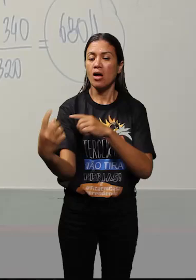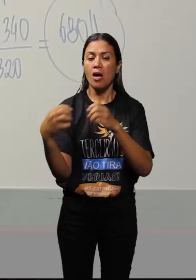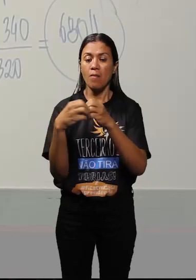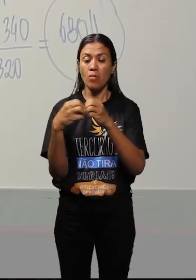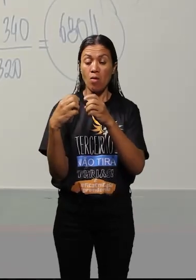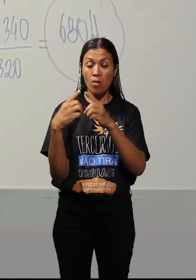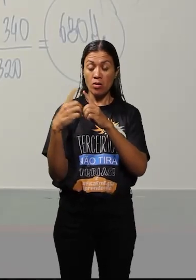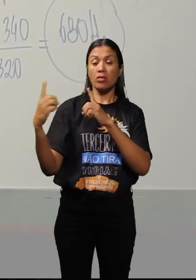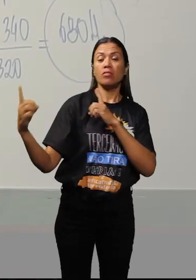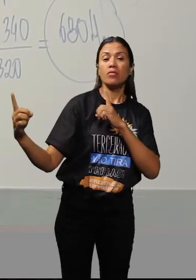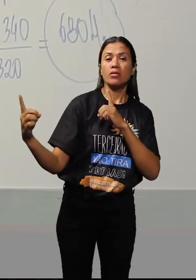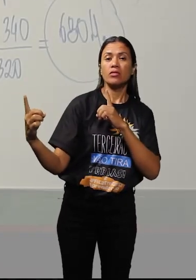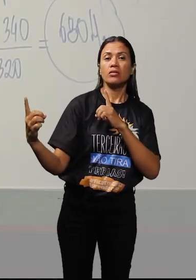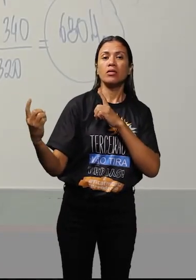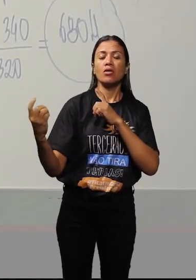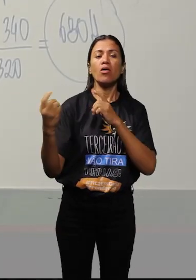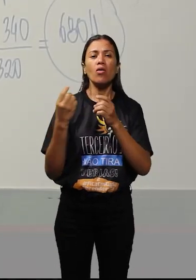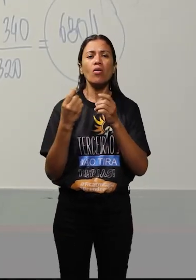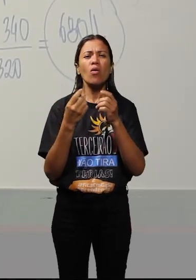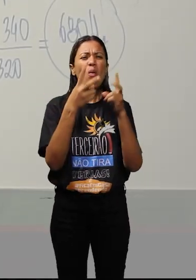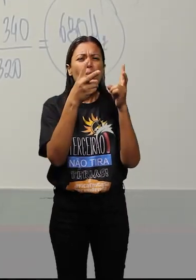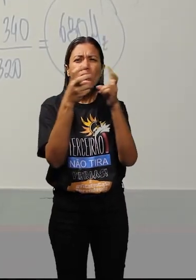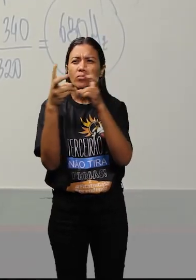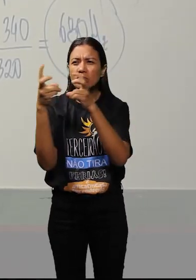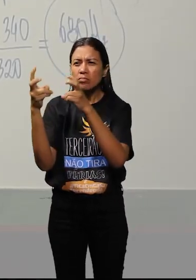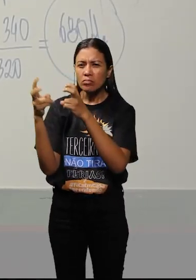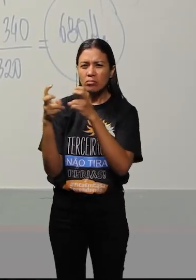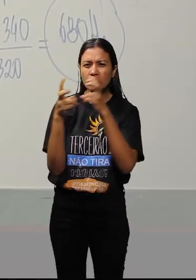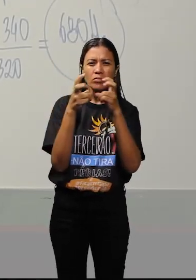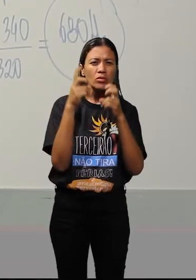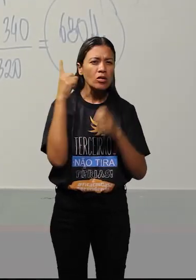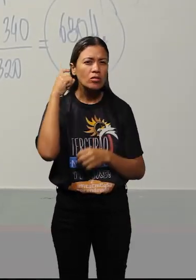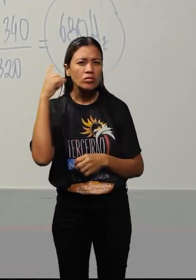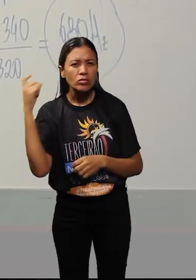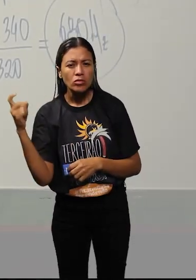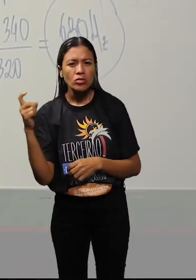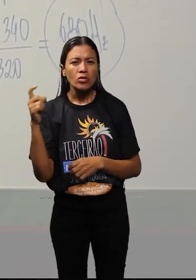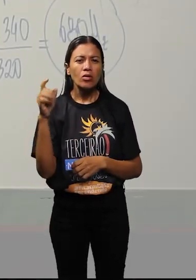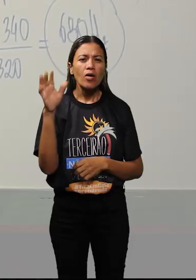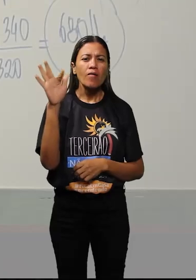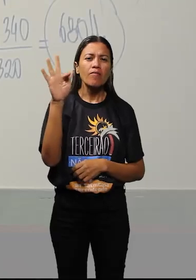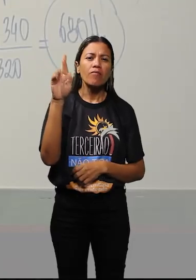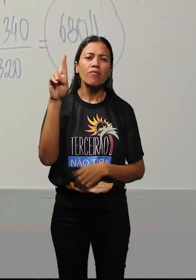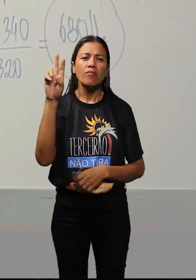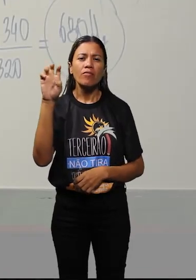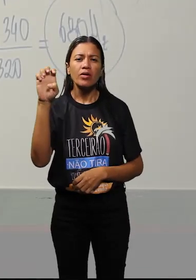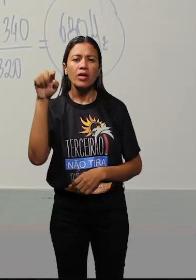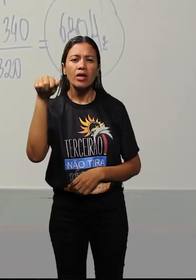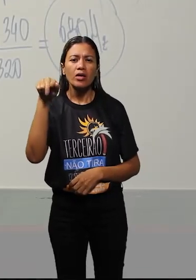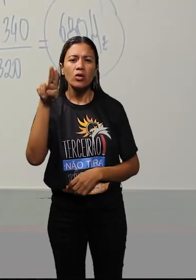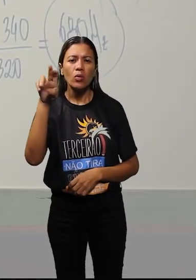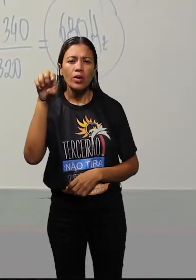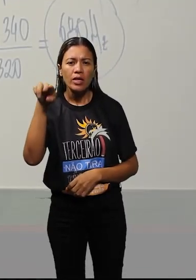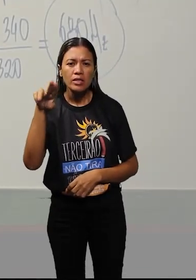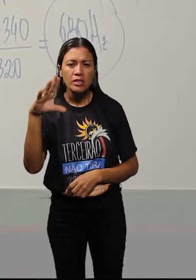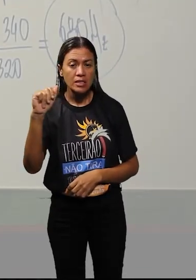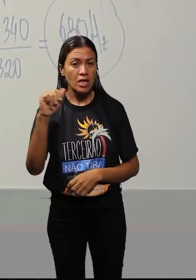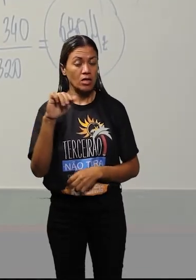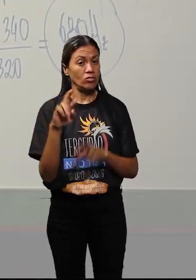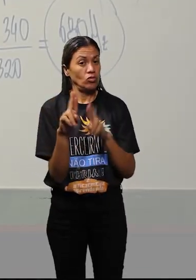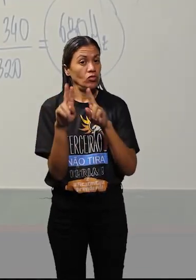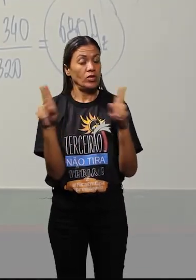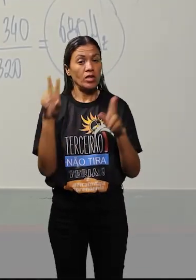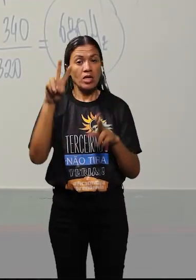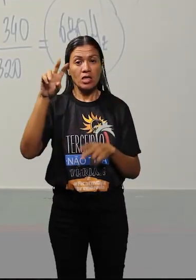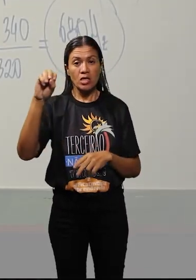490, 480, né? Por que isso acontece? Né? Quais são os fatores que vão influenciar se essa